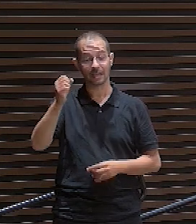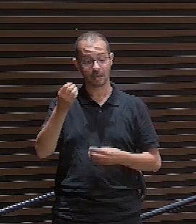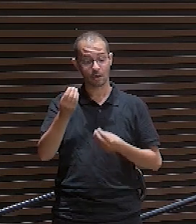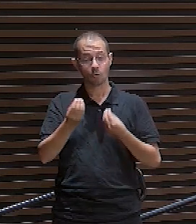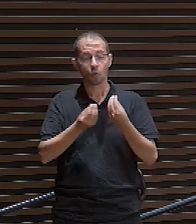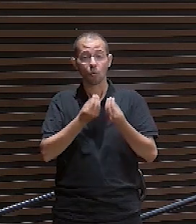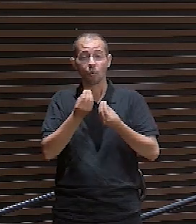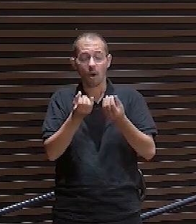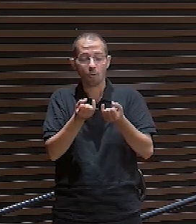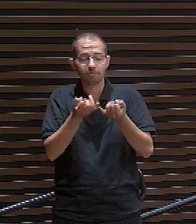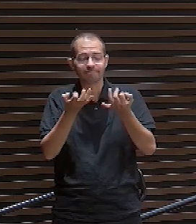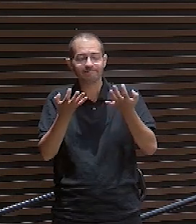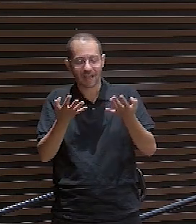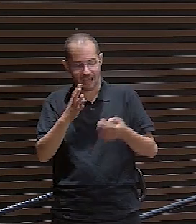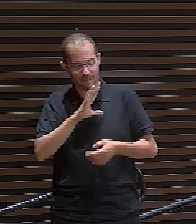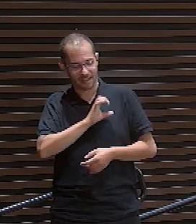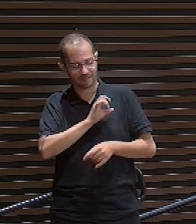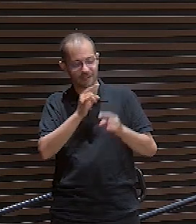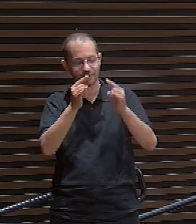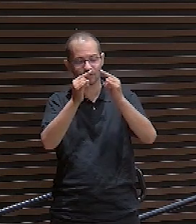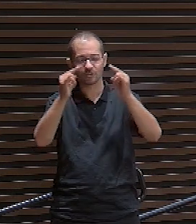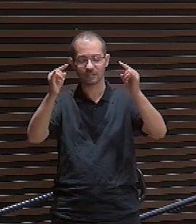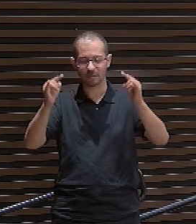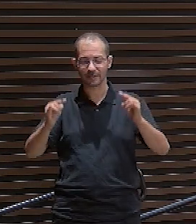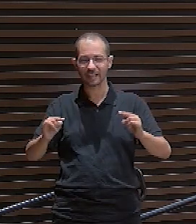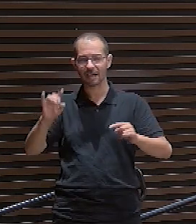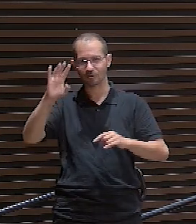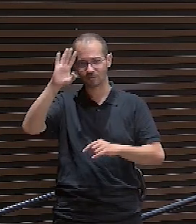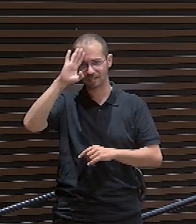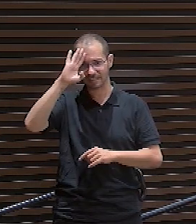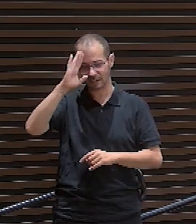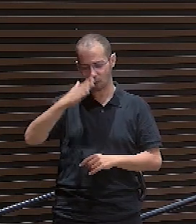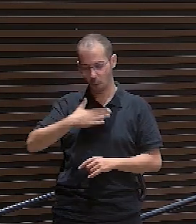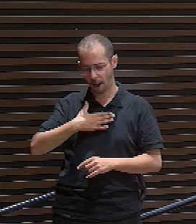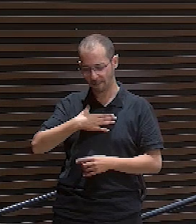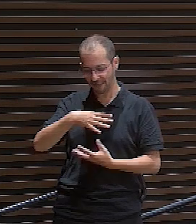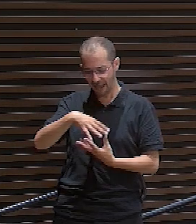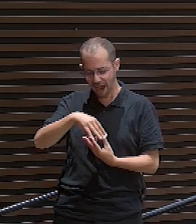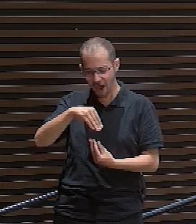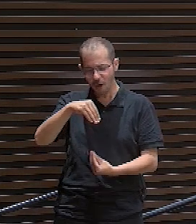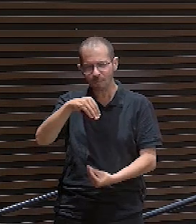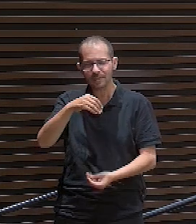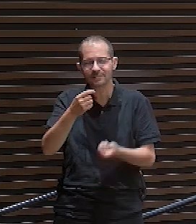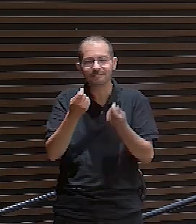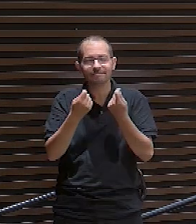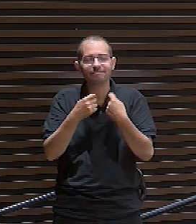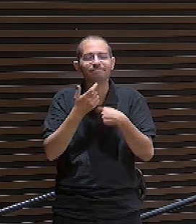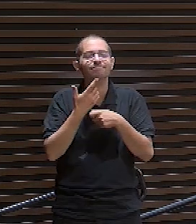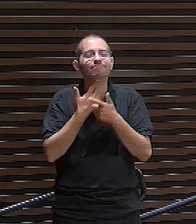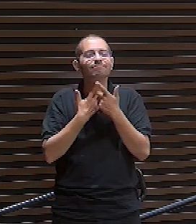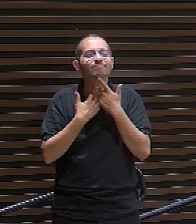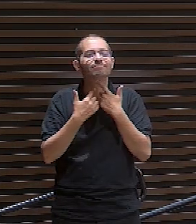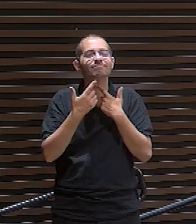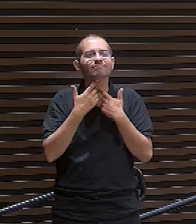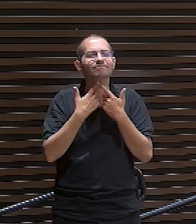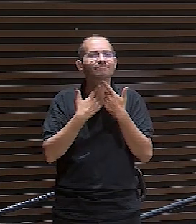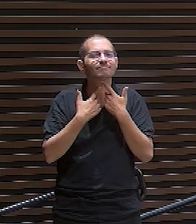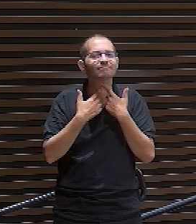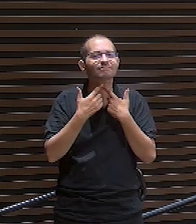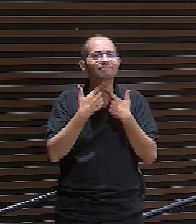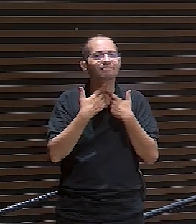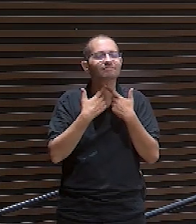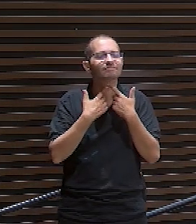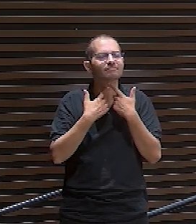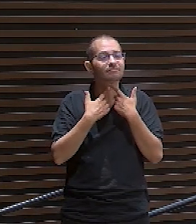dos exércitos. A minha alma suspira e desfalece pelos